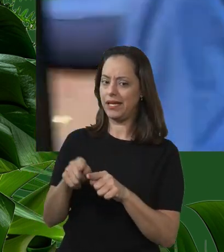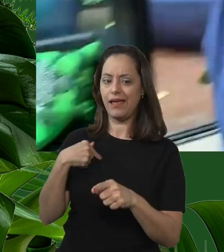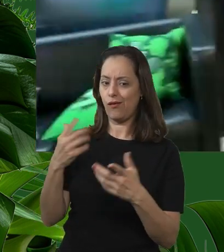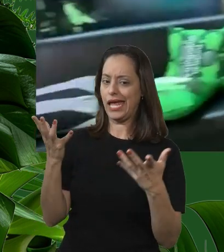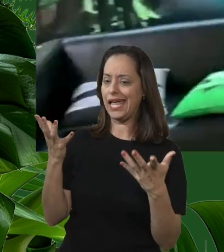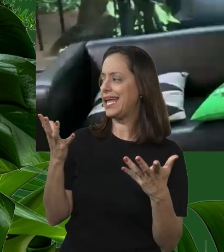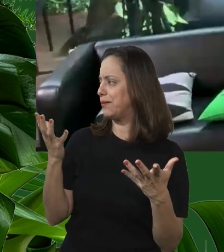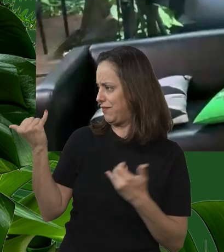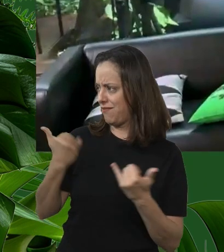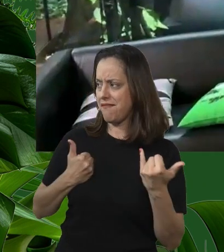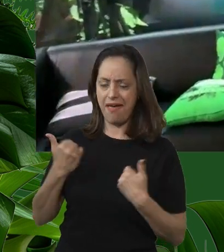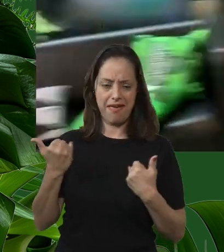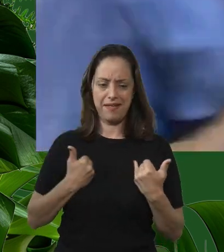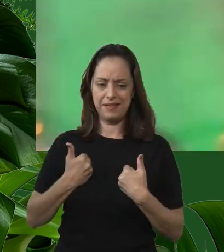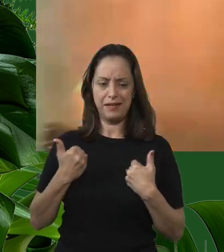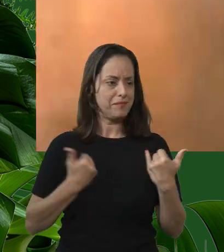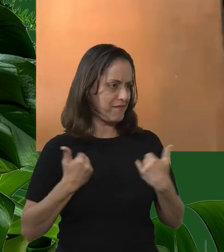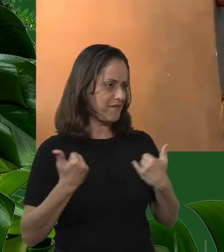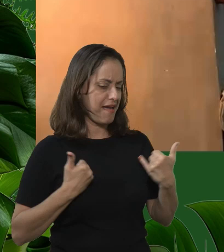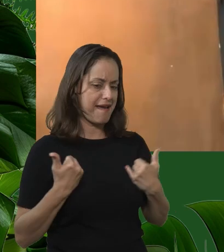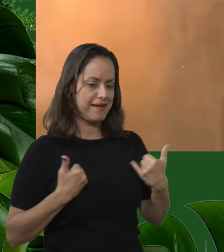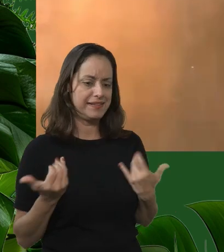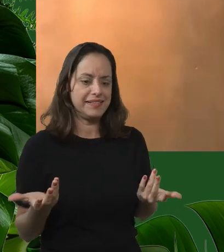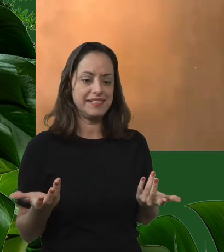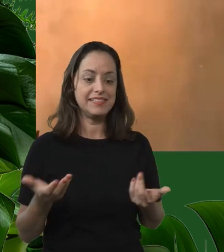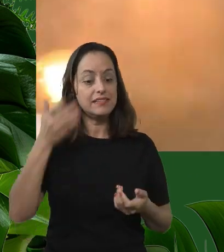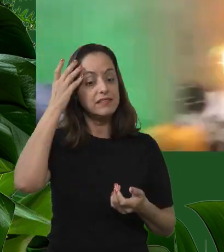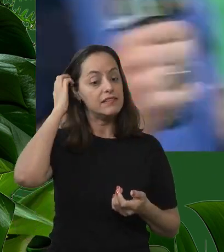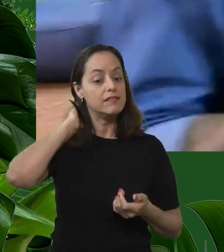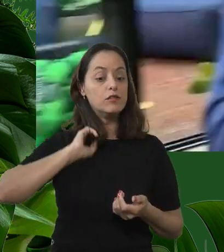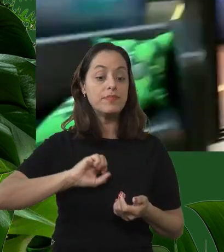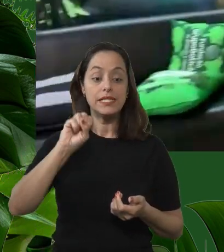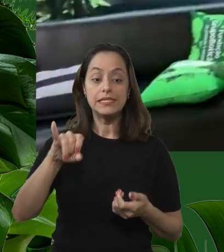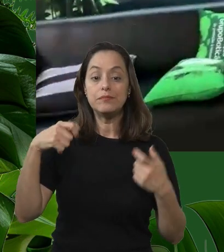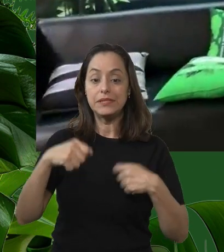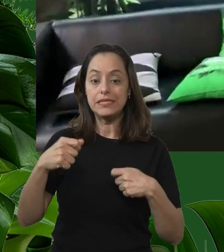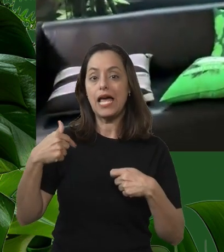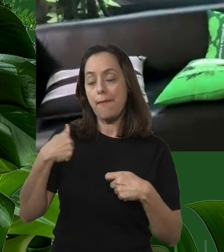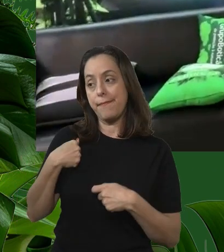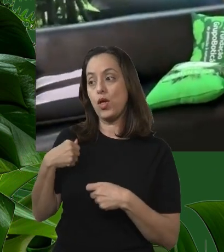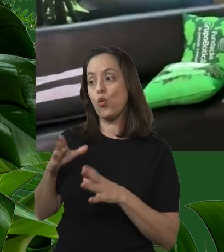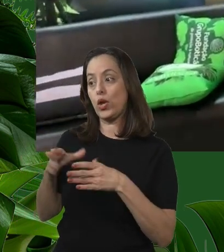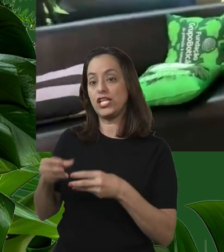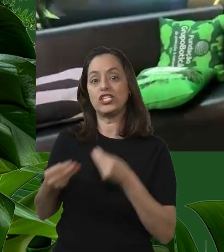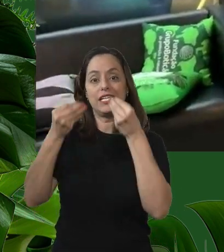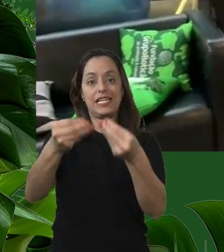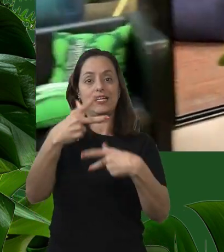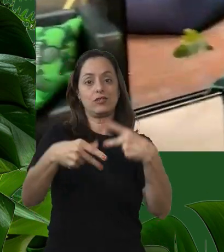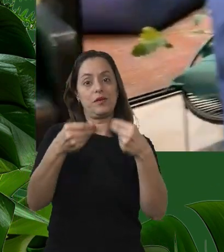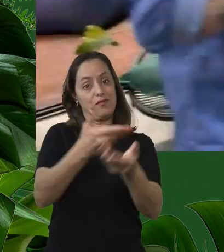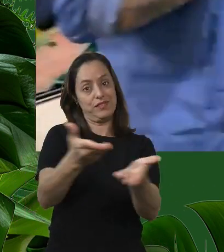ter essa Por informação, favor, né, né? se pudesse. Por favor, né? Eu acho que a Mas, gente se merece. for necessário, eu abro mão do meu kit pra sortear pra vocês, tá bom?